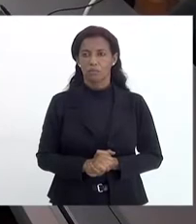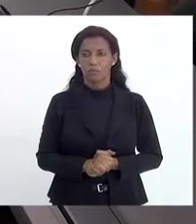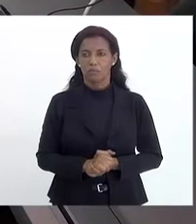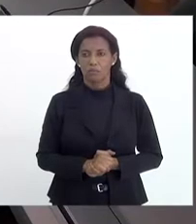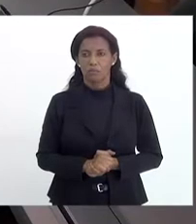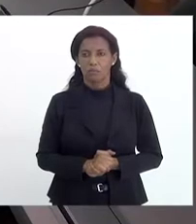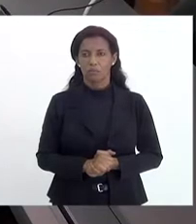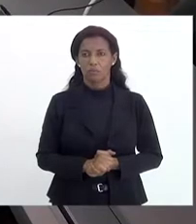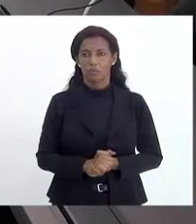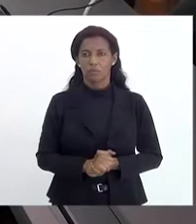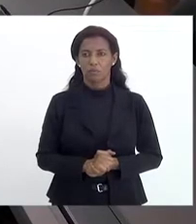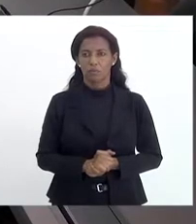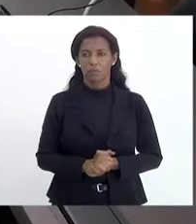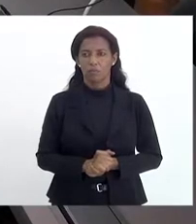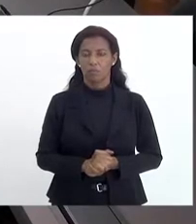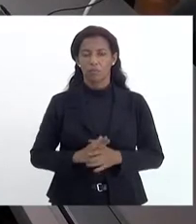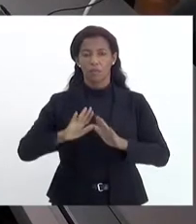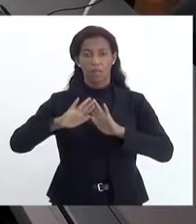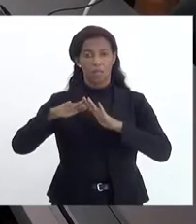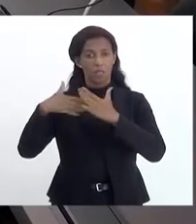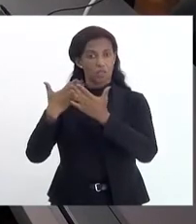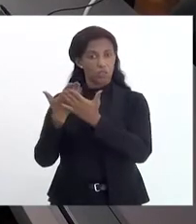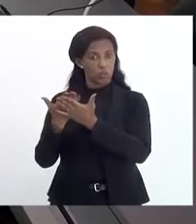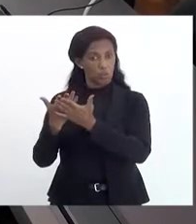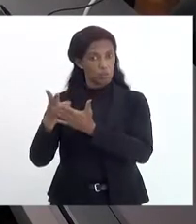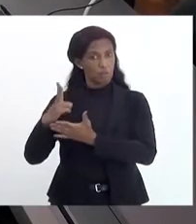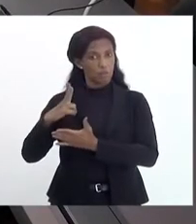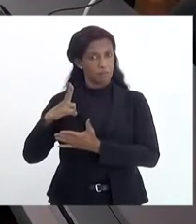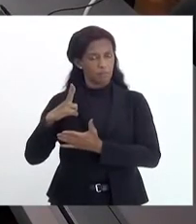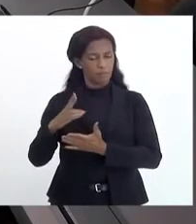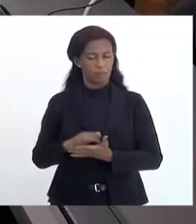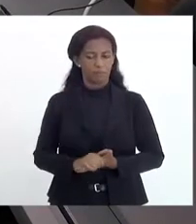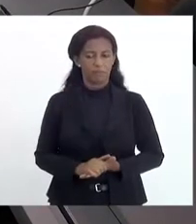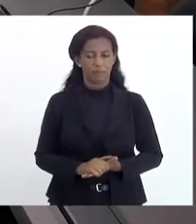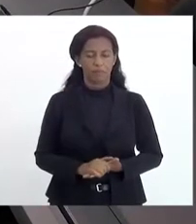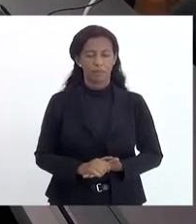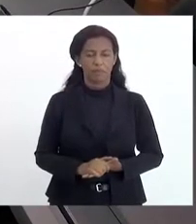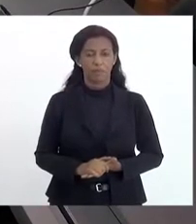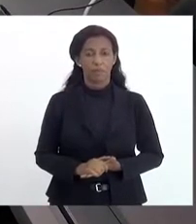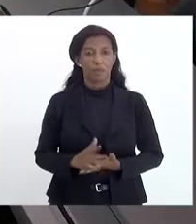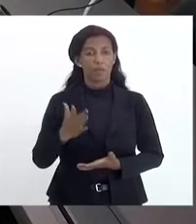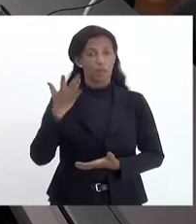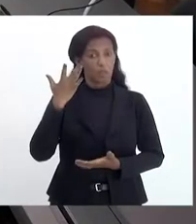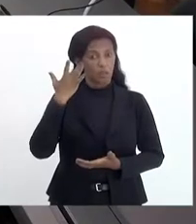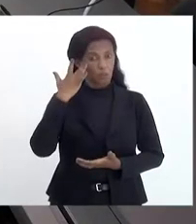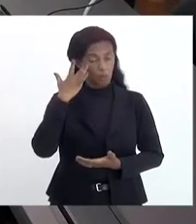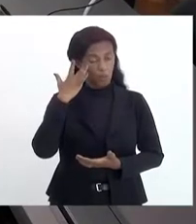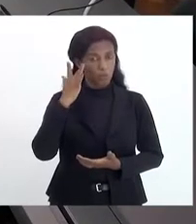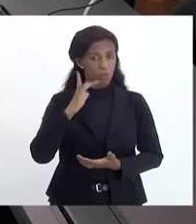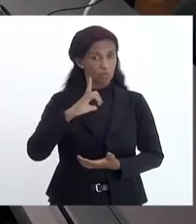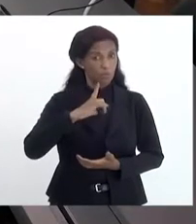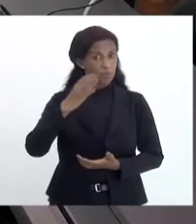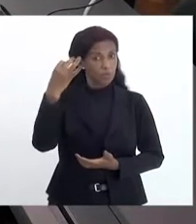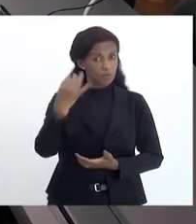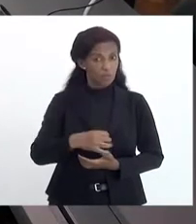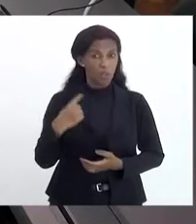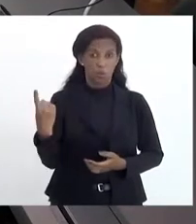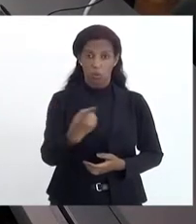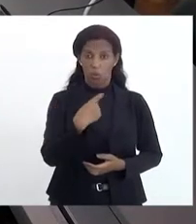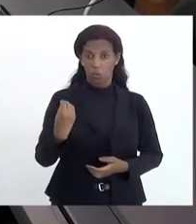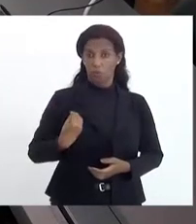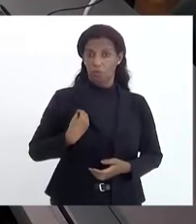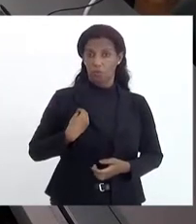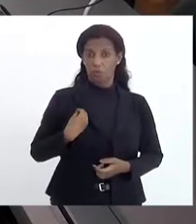da questão das escolas privadas. Eu acho que nós vivemos, tenho convicção de nós estamos vivendo um tempo